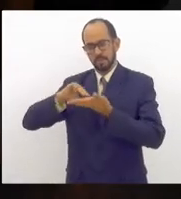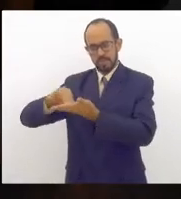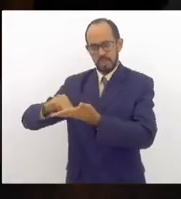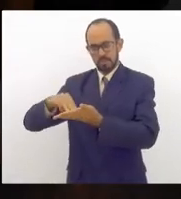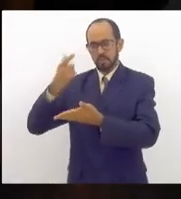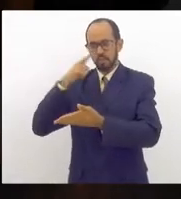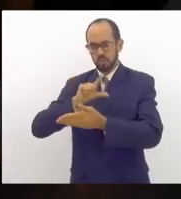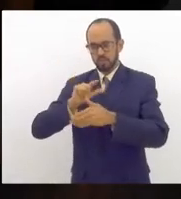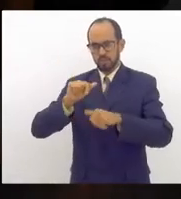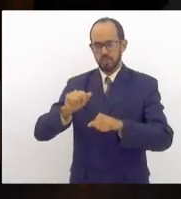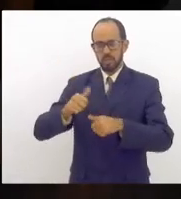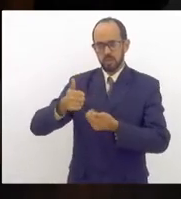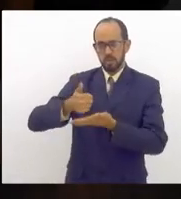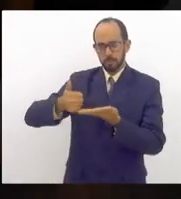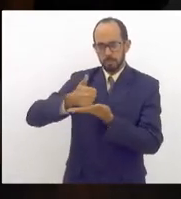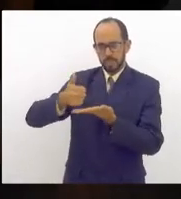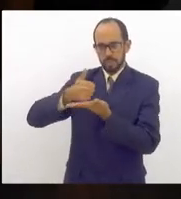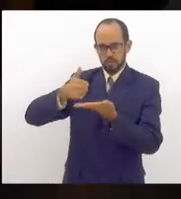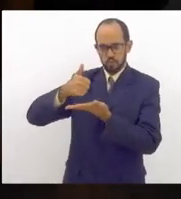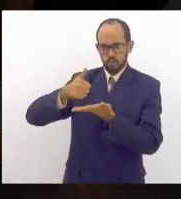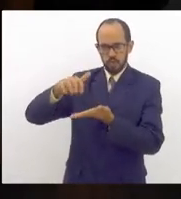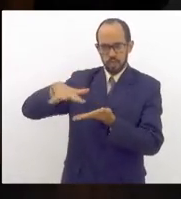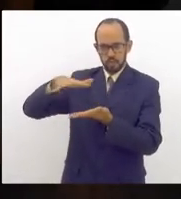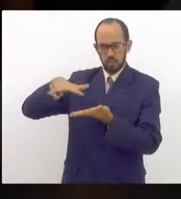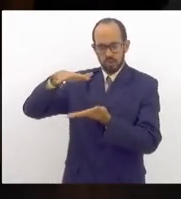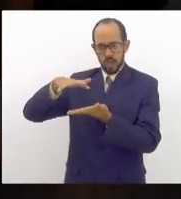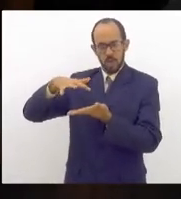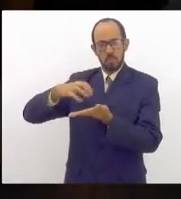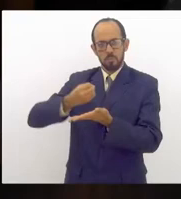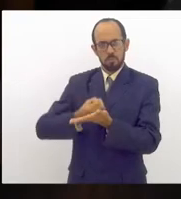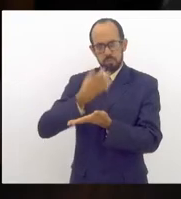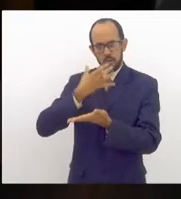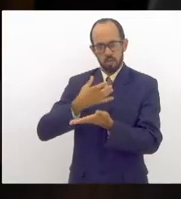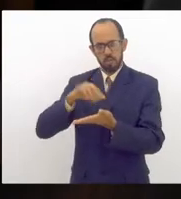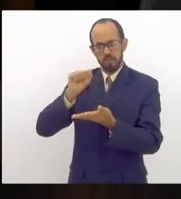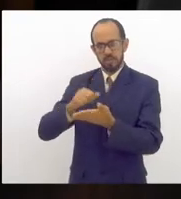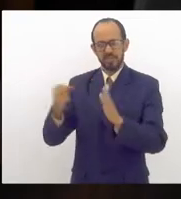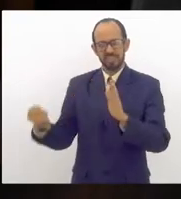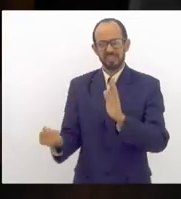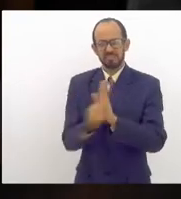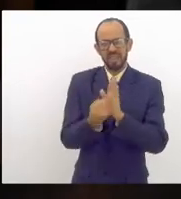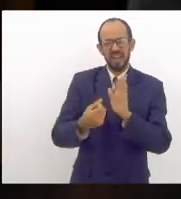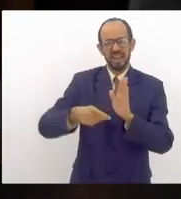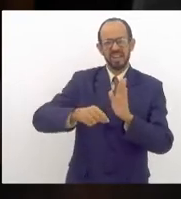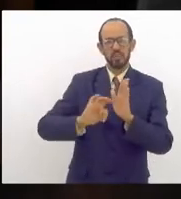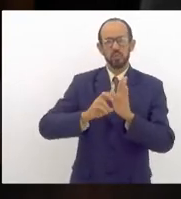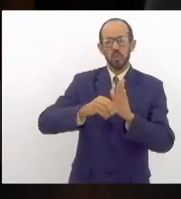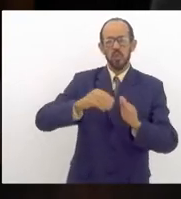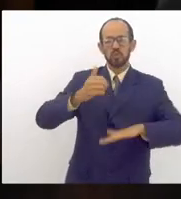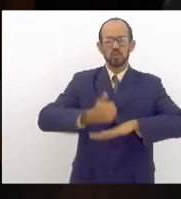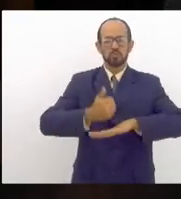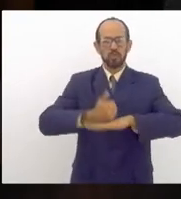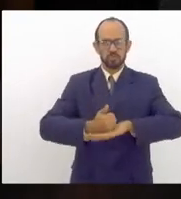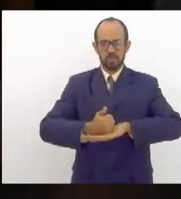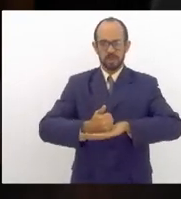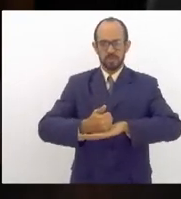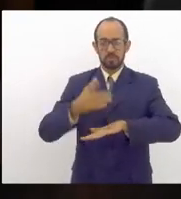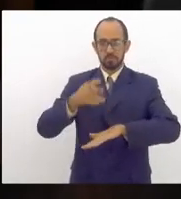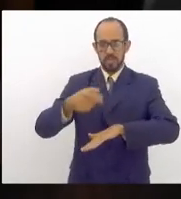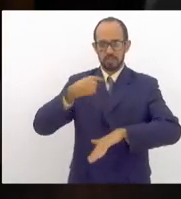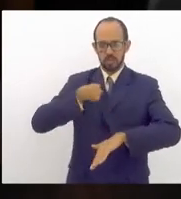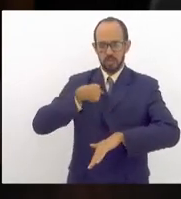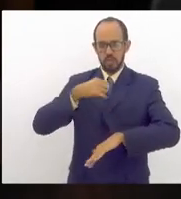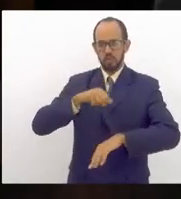a gente conseguir um piso Regional aqui adequado que impacta tanto impacta todas as categorias Porque mesmo se a minha categoria que eu sou